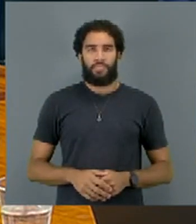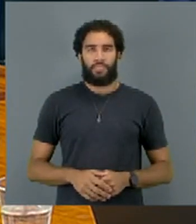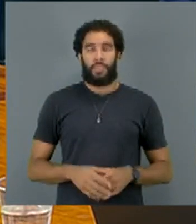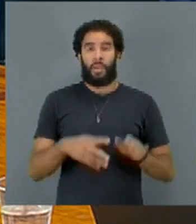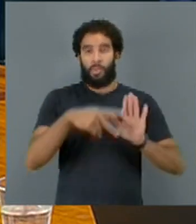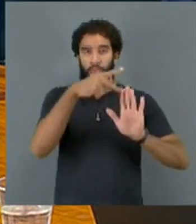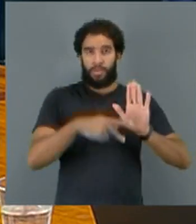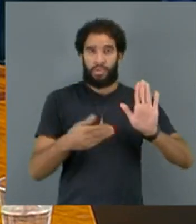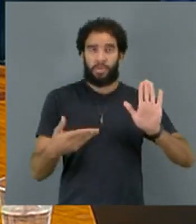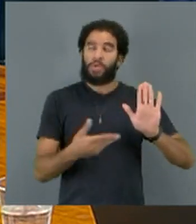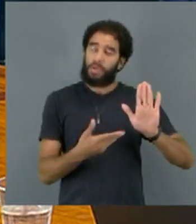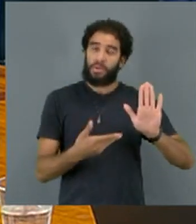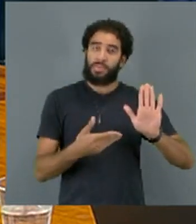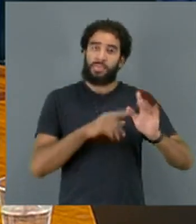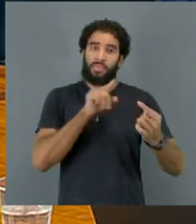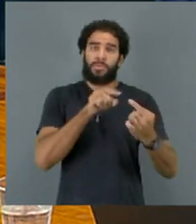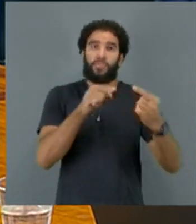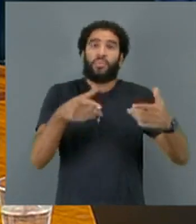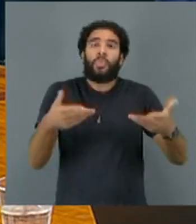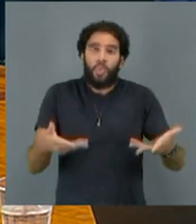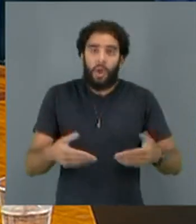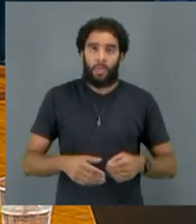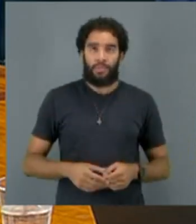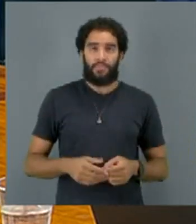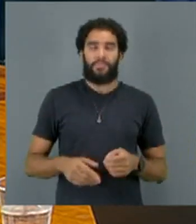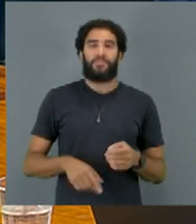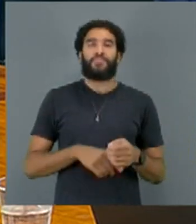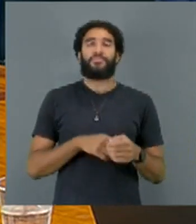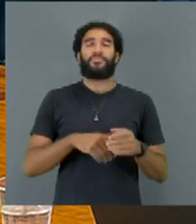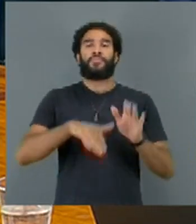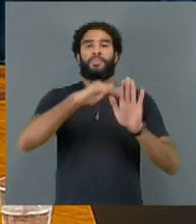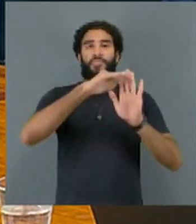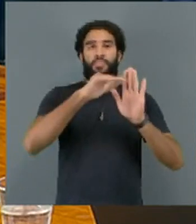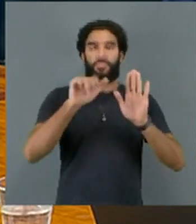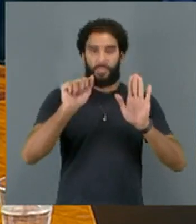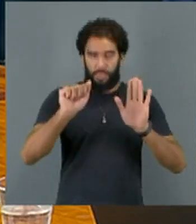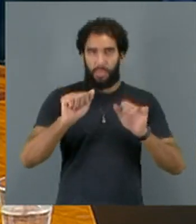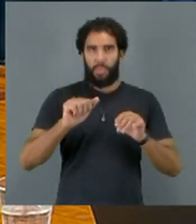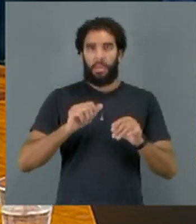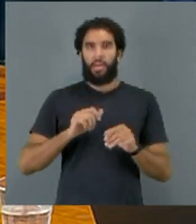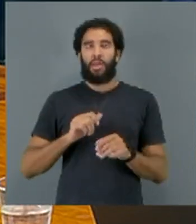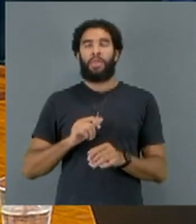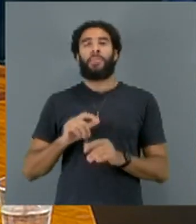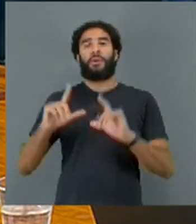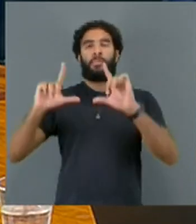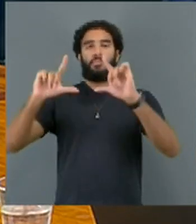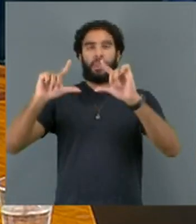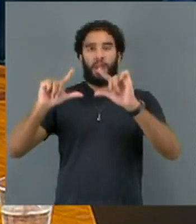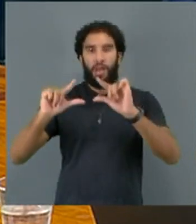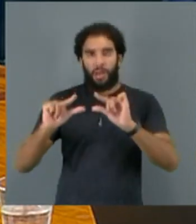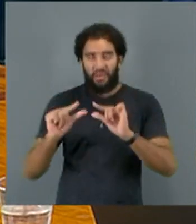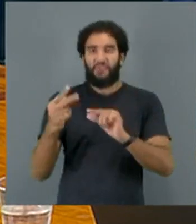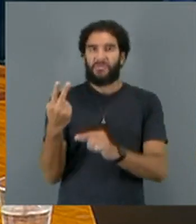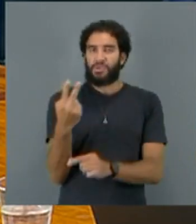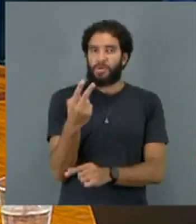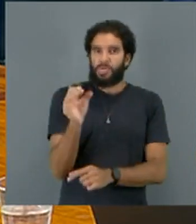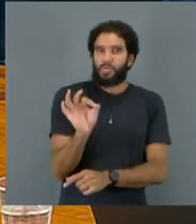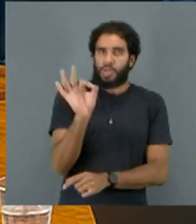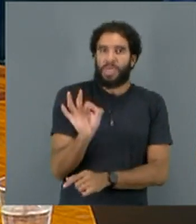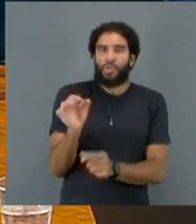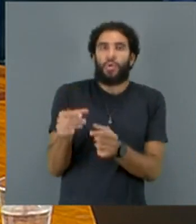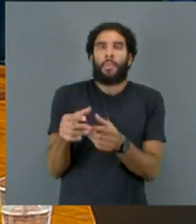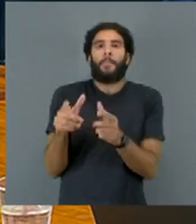seguintes objetivos específicos. Letra A. Reduzir em 22% os pontos de alagamentos do